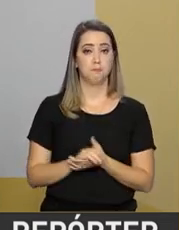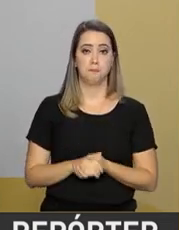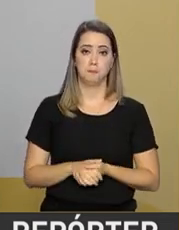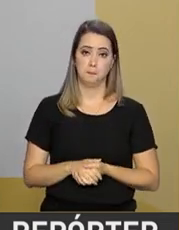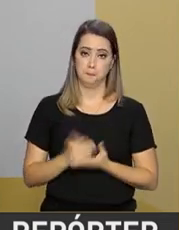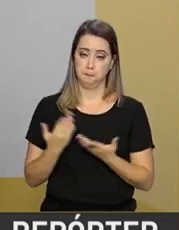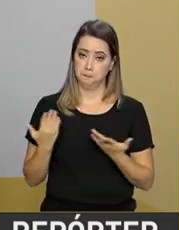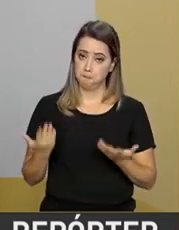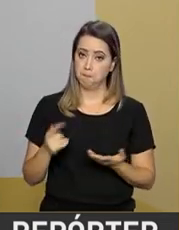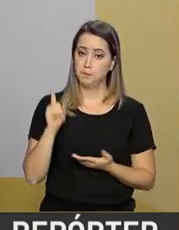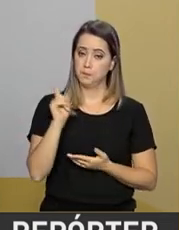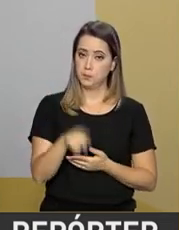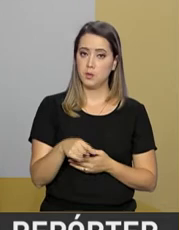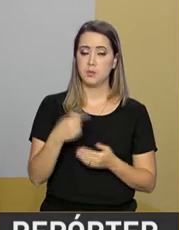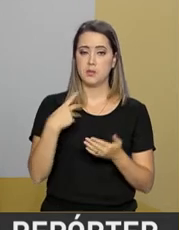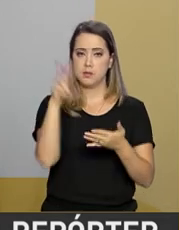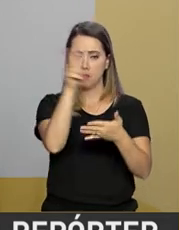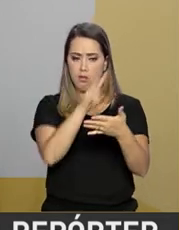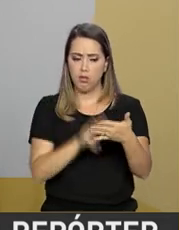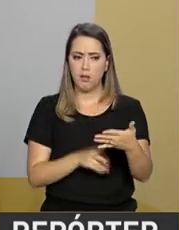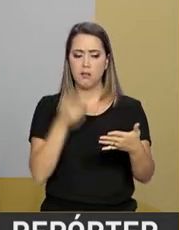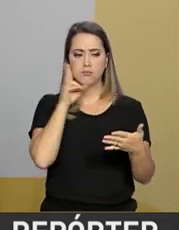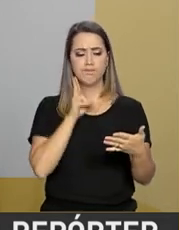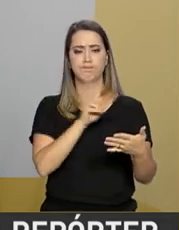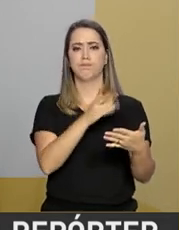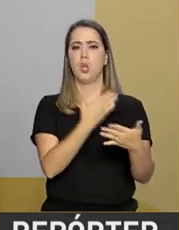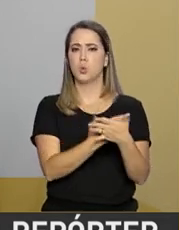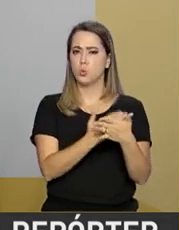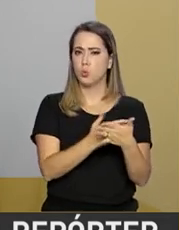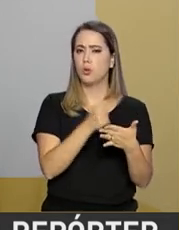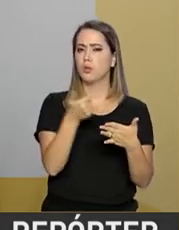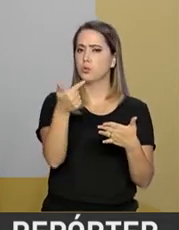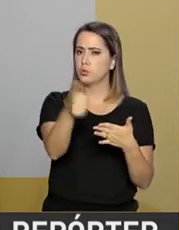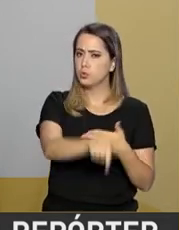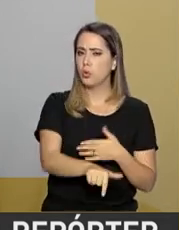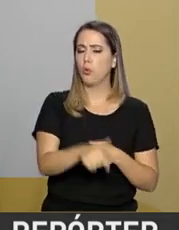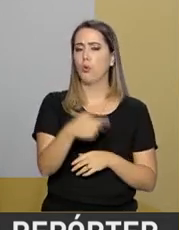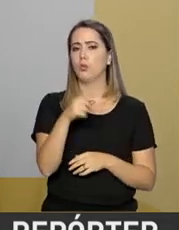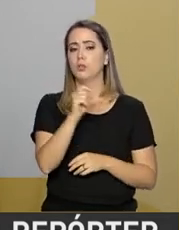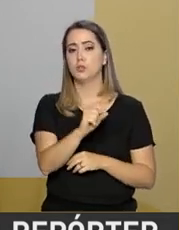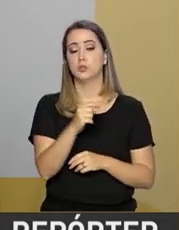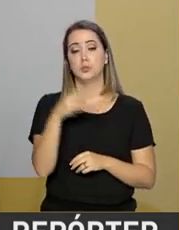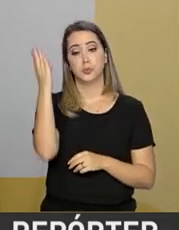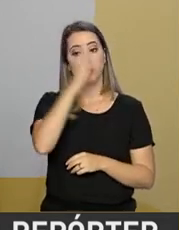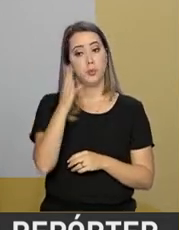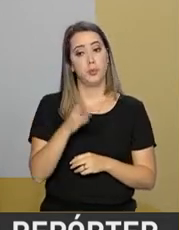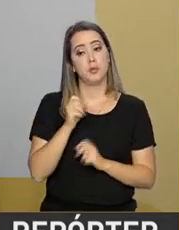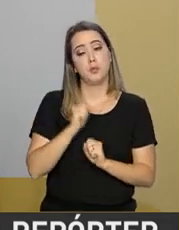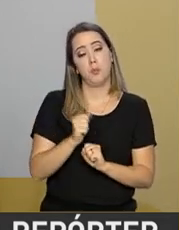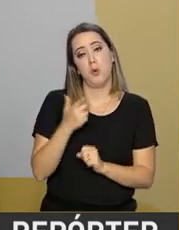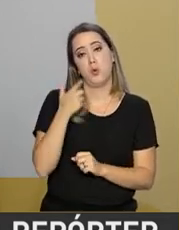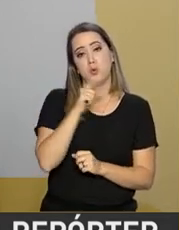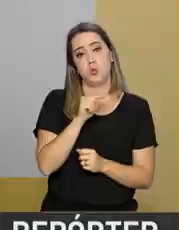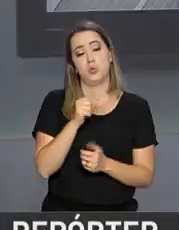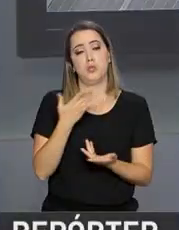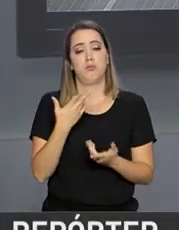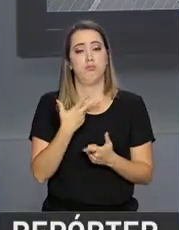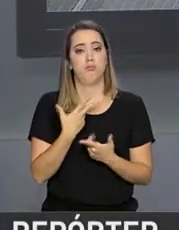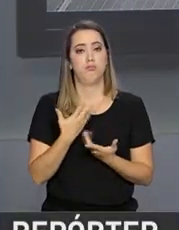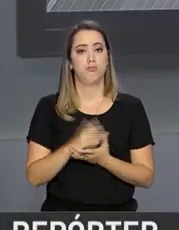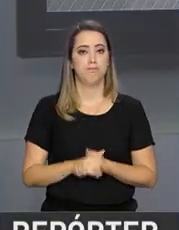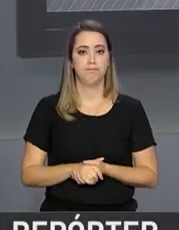isso aí será analisado do ponto de vista de novo a do brasil terra a perder